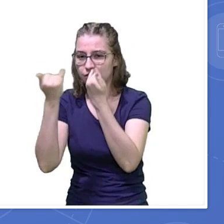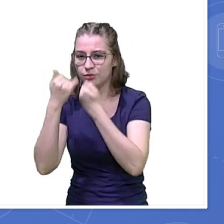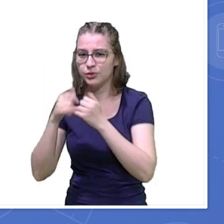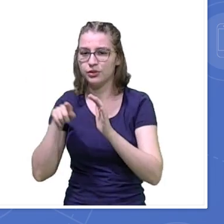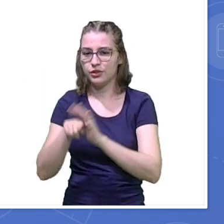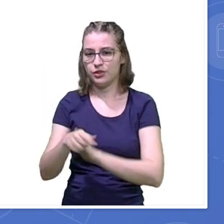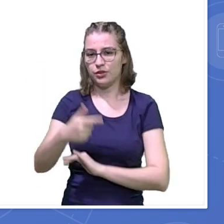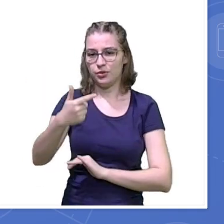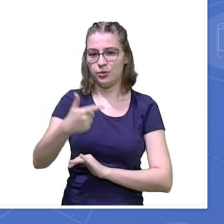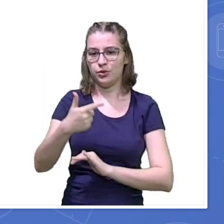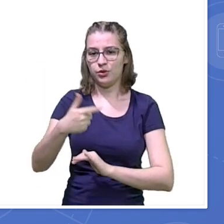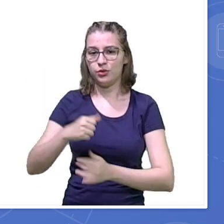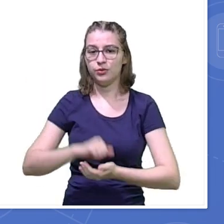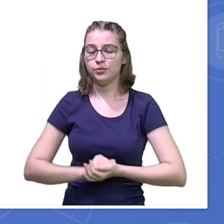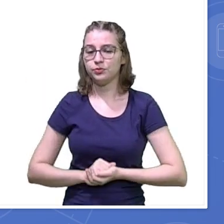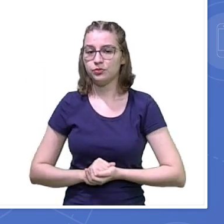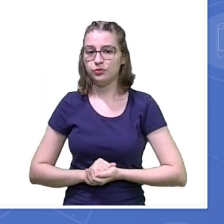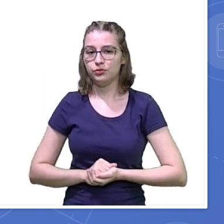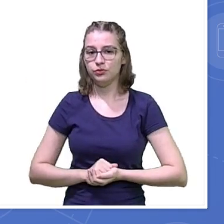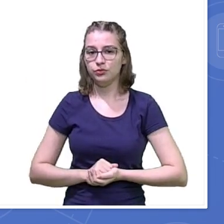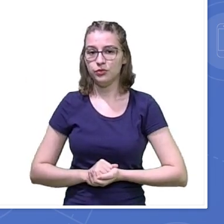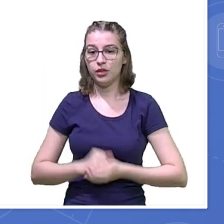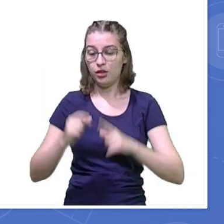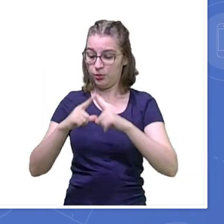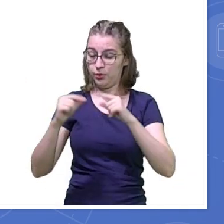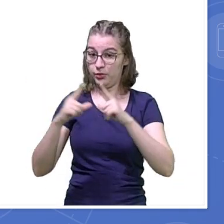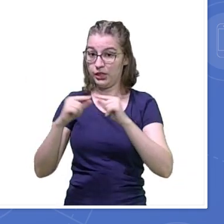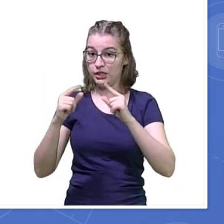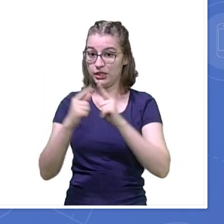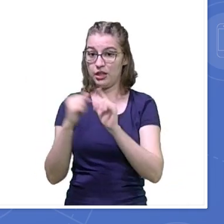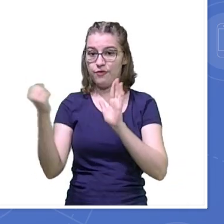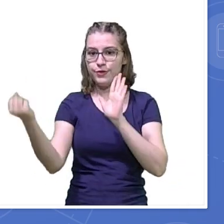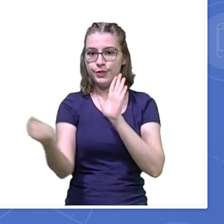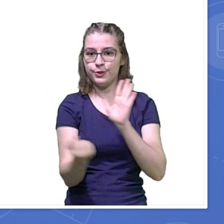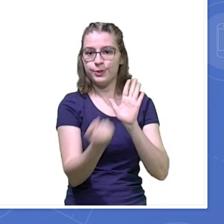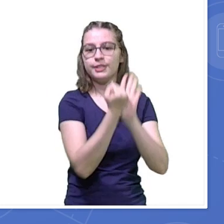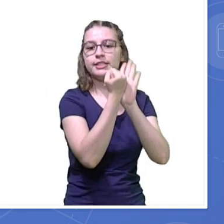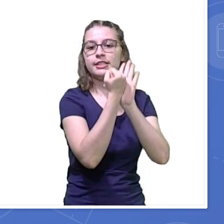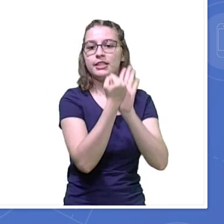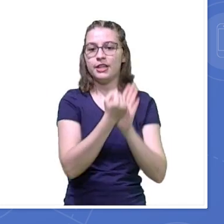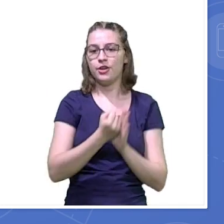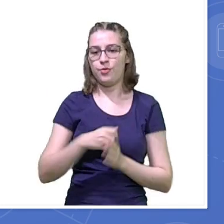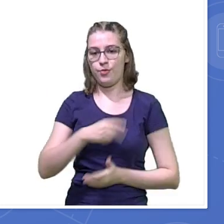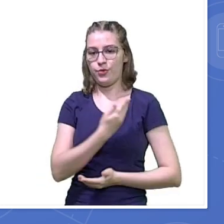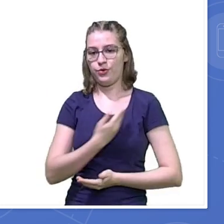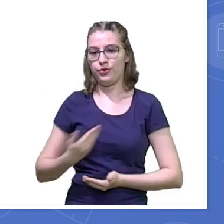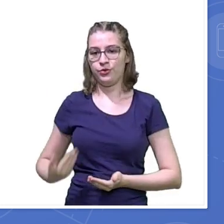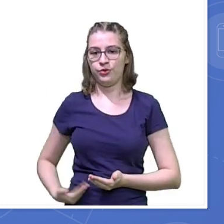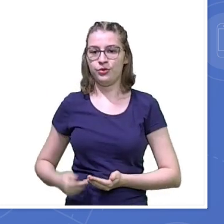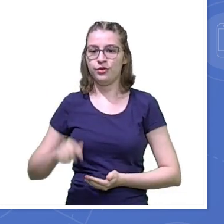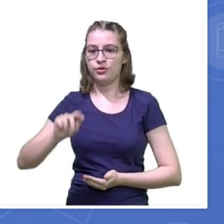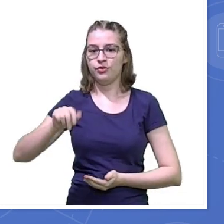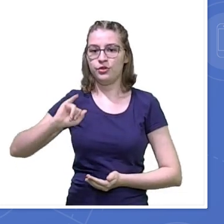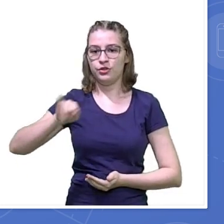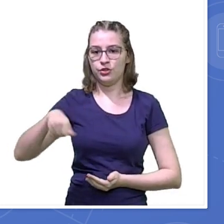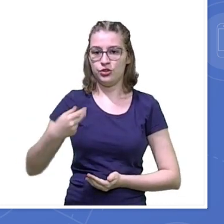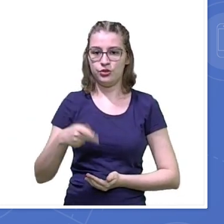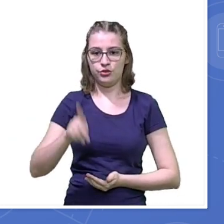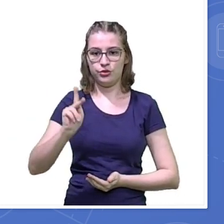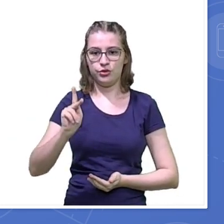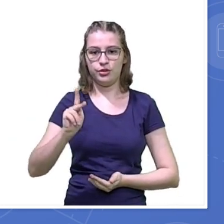símbolo do governo JK. Então teve todo um histórico, teve todo um processo para a construção